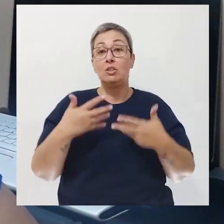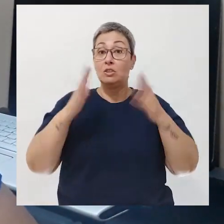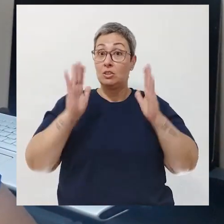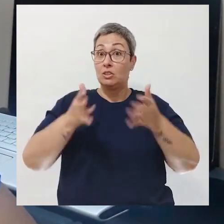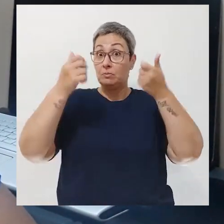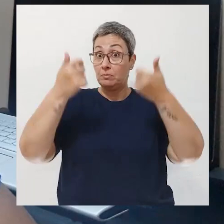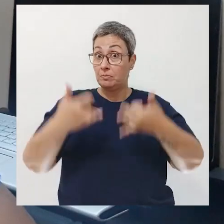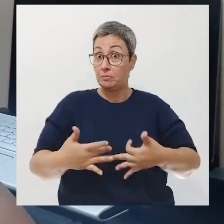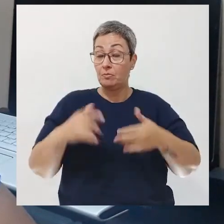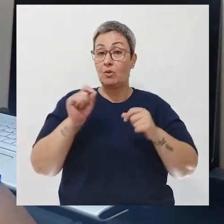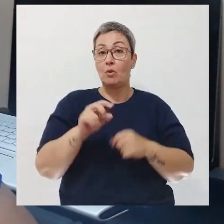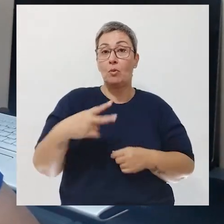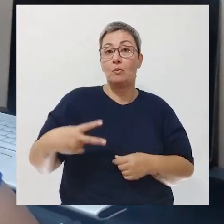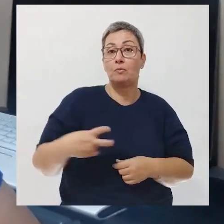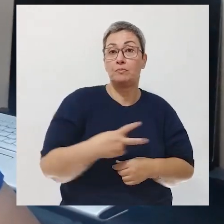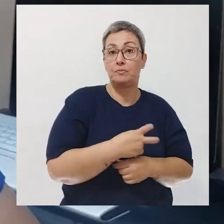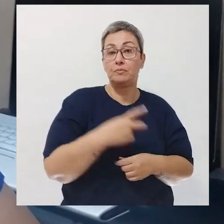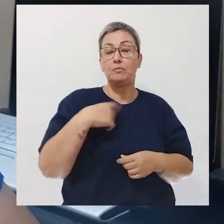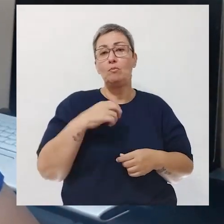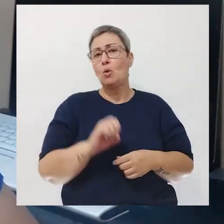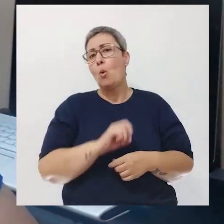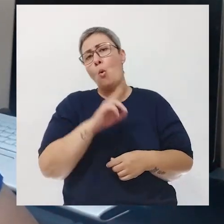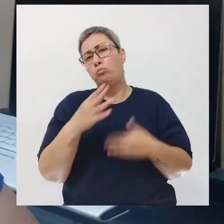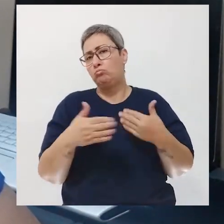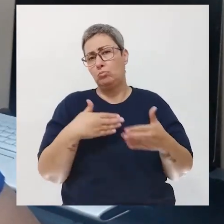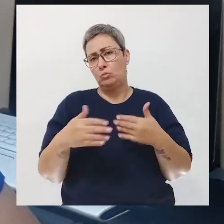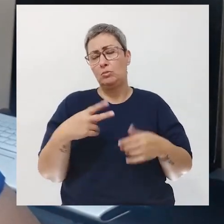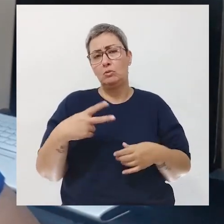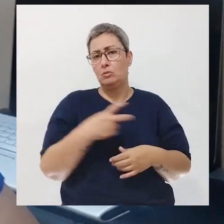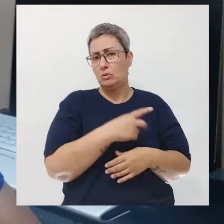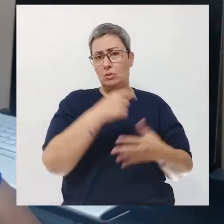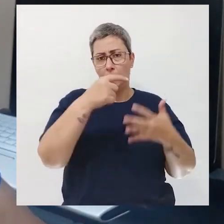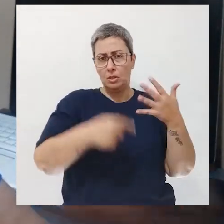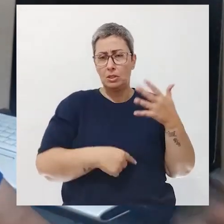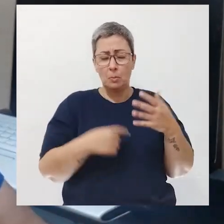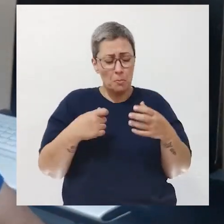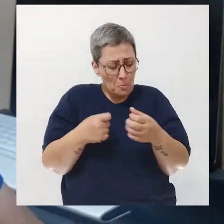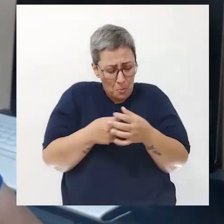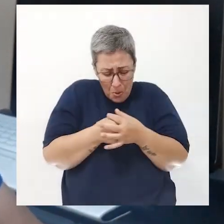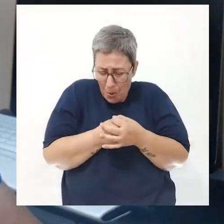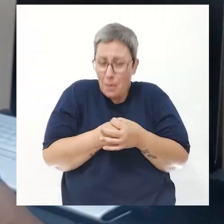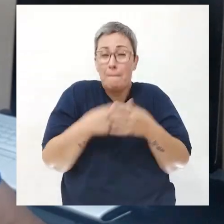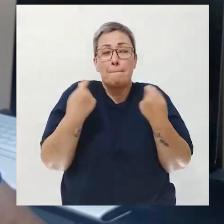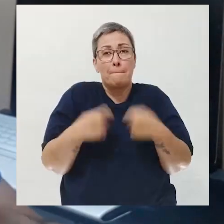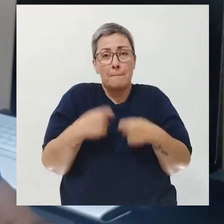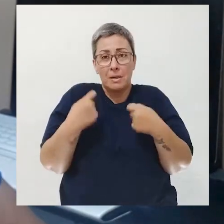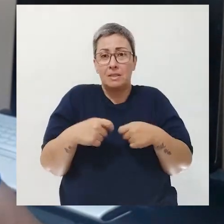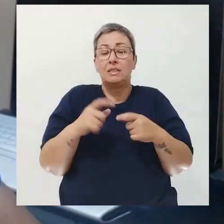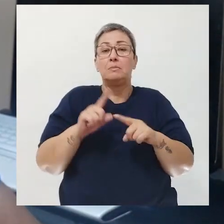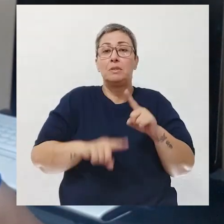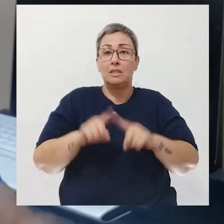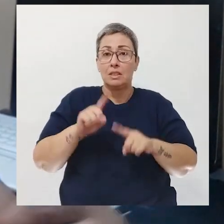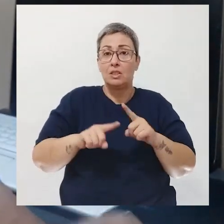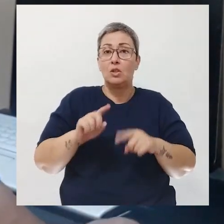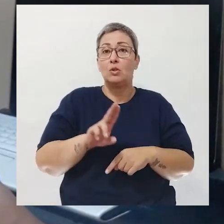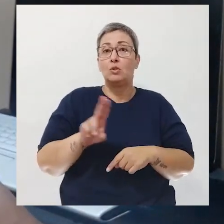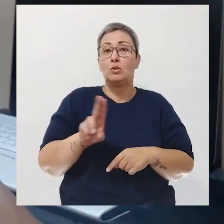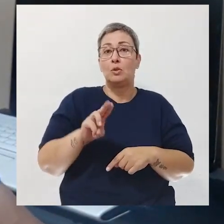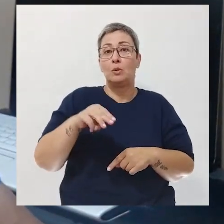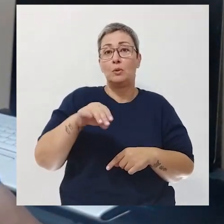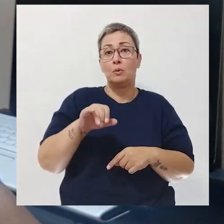extremamente importantes. E como eu disse, o vírus ou qualquer vírus, eles são tão minúsculos que a